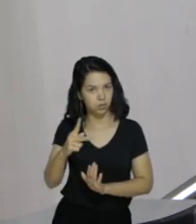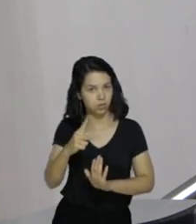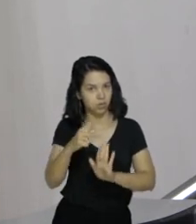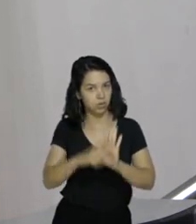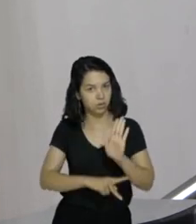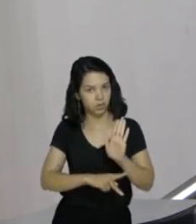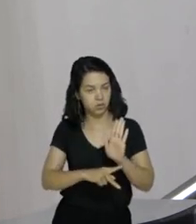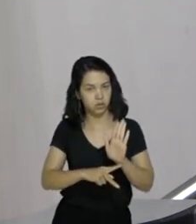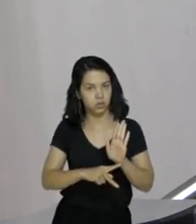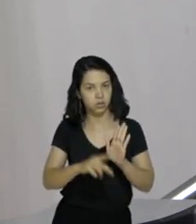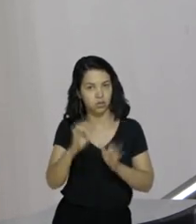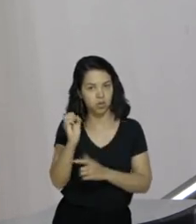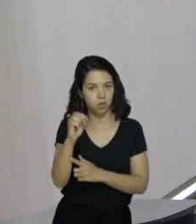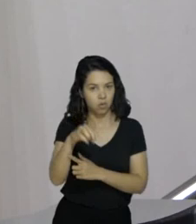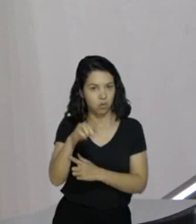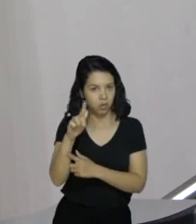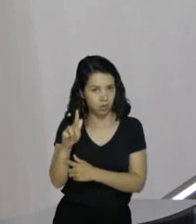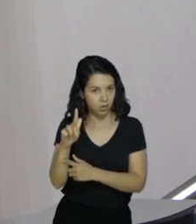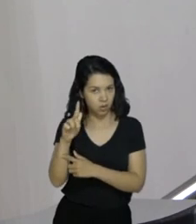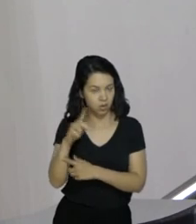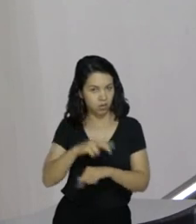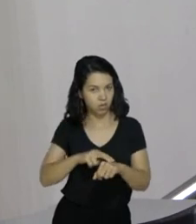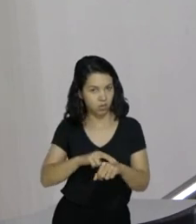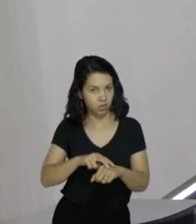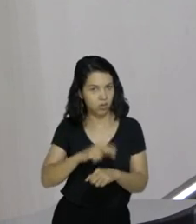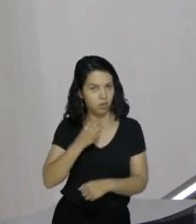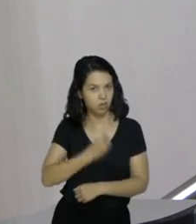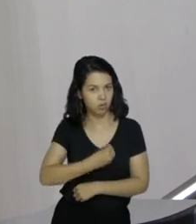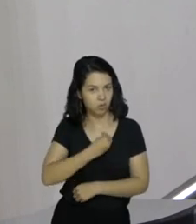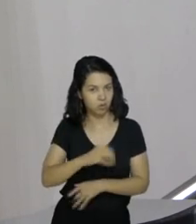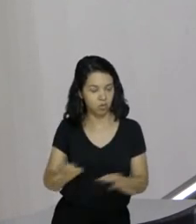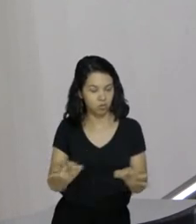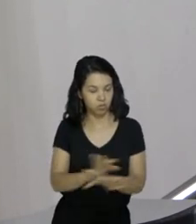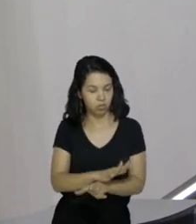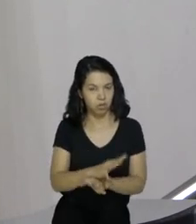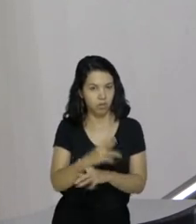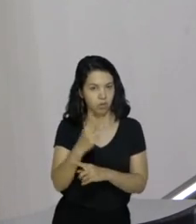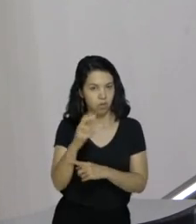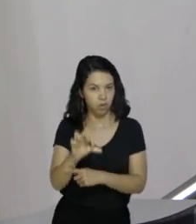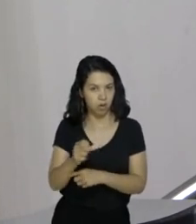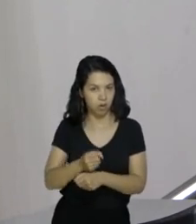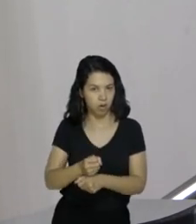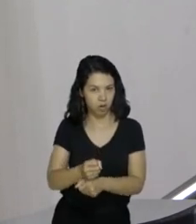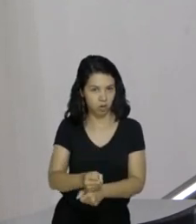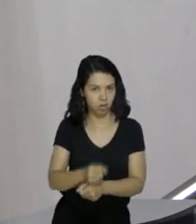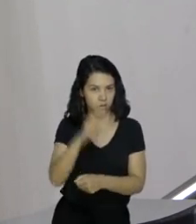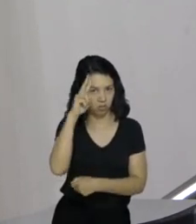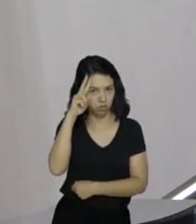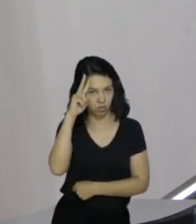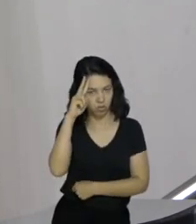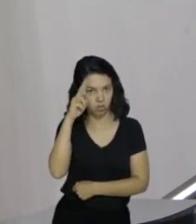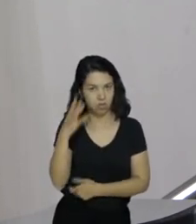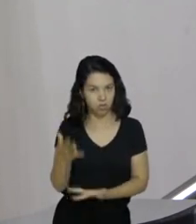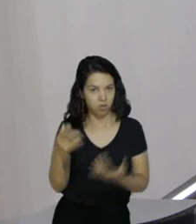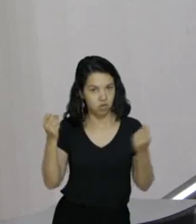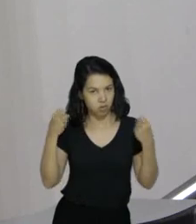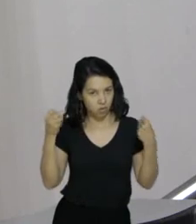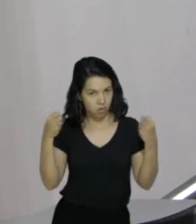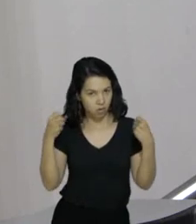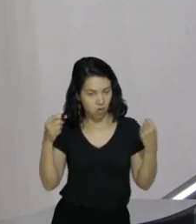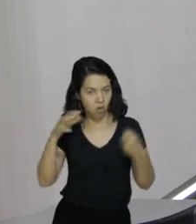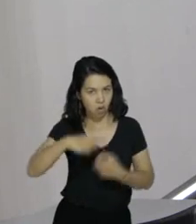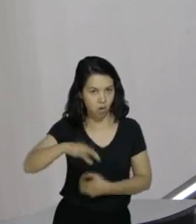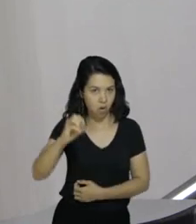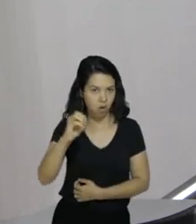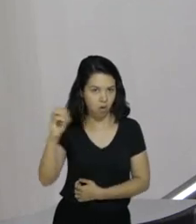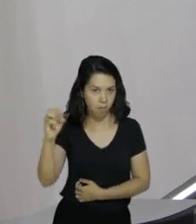A ONG Verde Vida completa 29 anos de história. Verde Vida, para quem é de Chapecó, para quem é do Oeste Catarinense, para quem